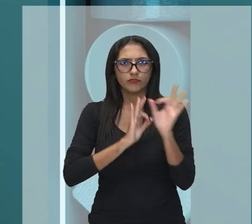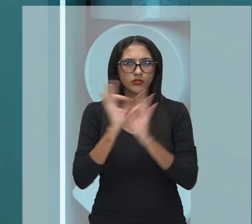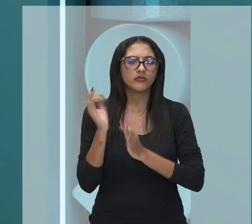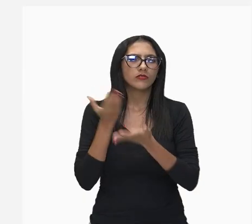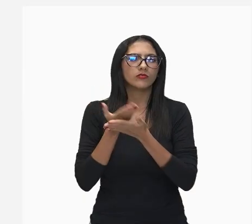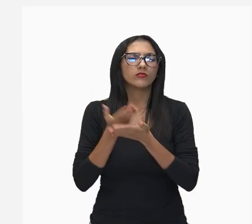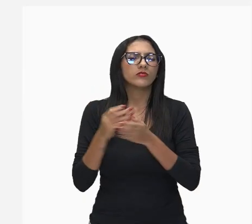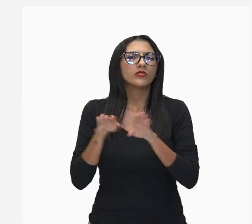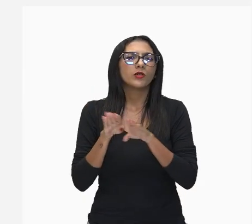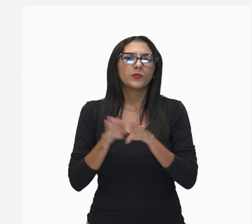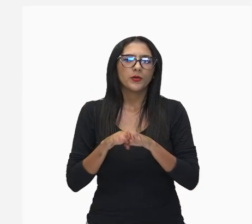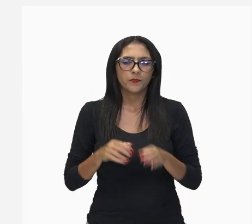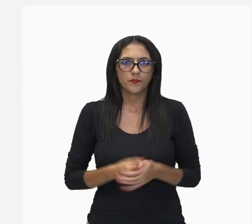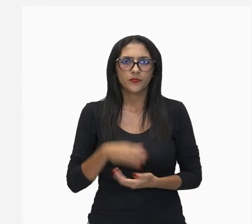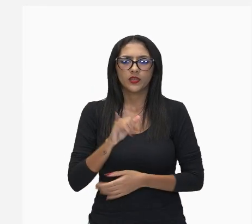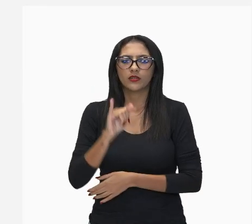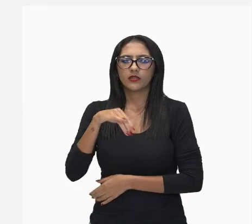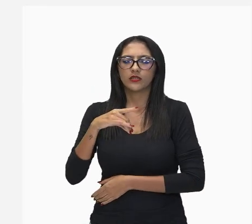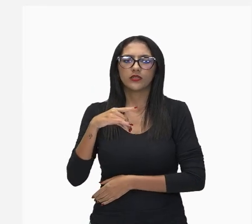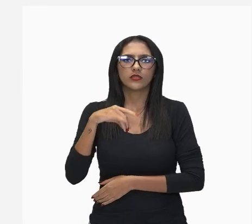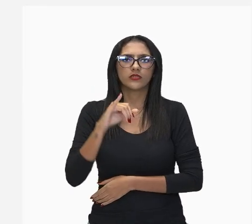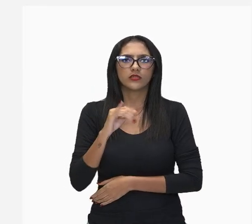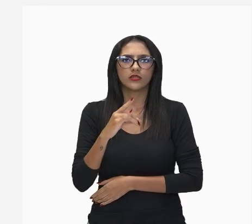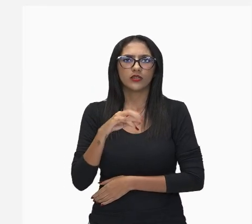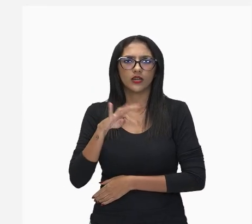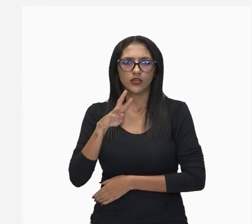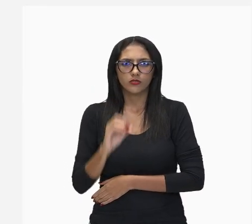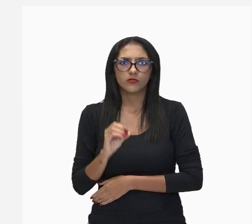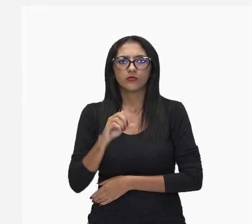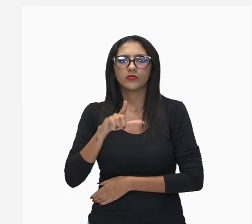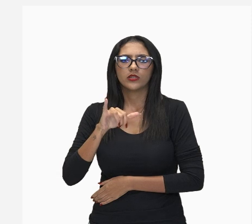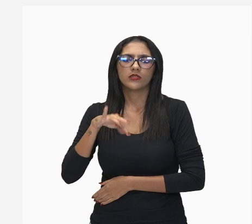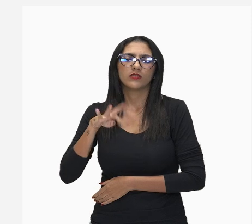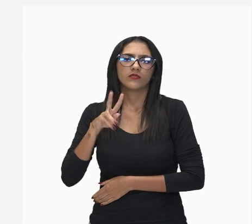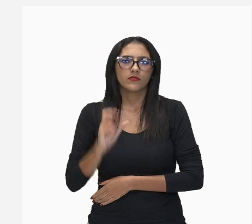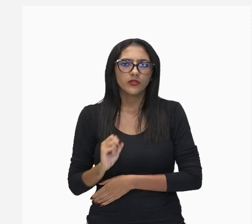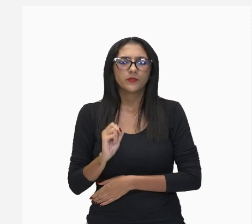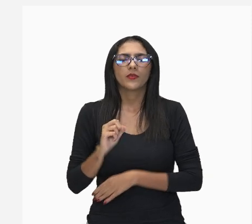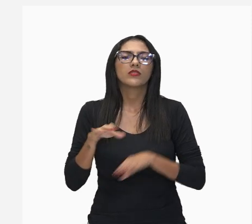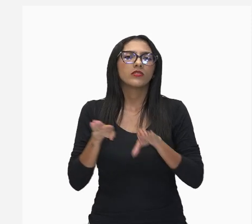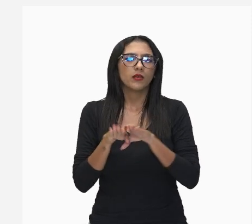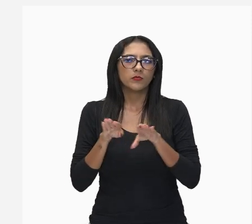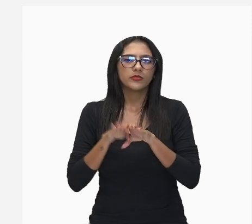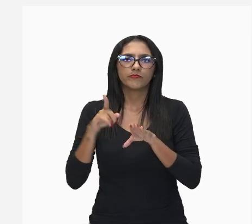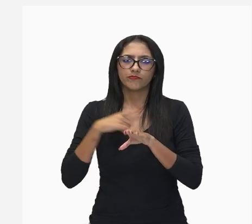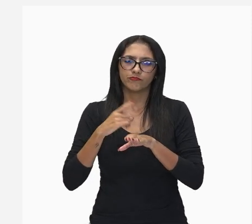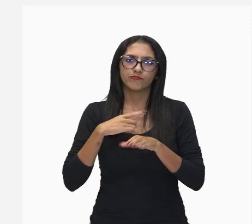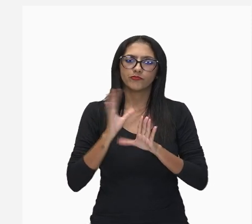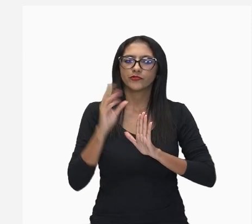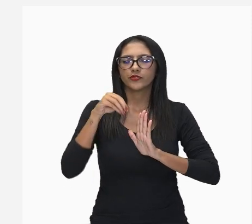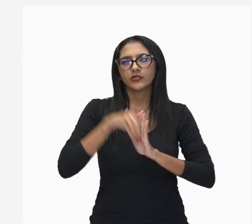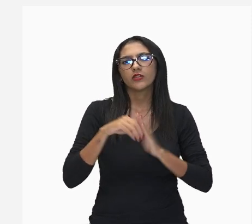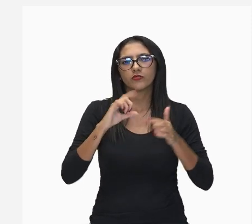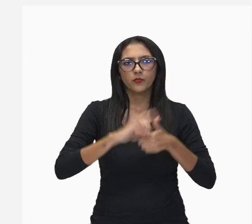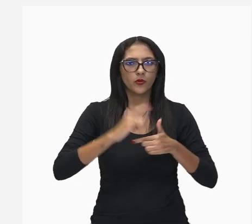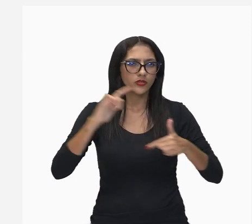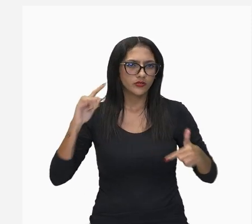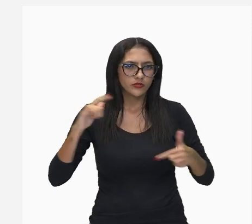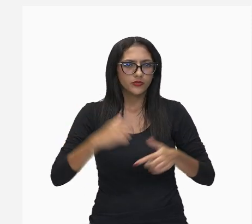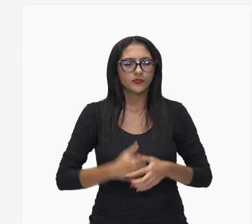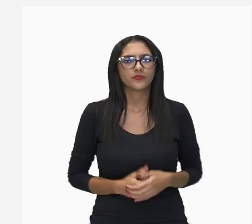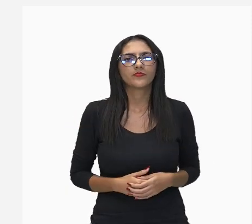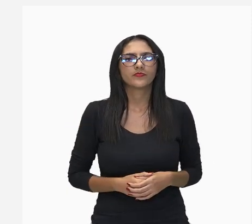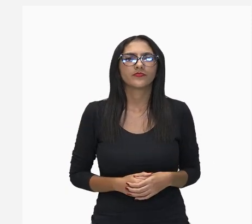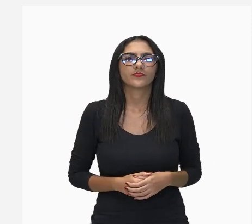que será o discurso indireto livre, e ele aparece também nas obras modernistas. É um discurso que nós podemos